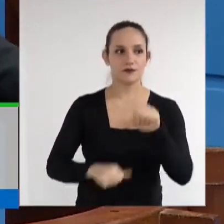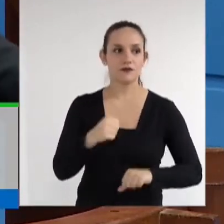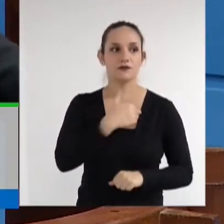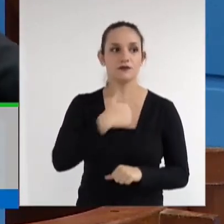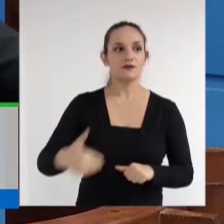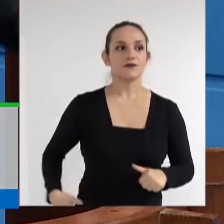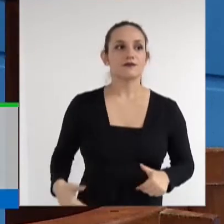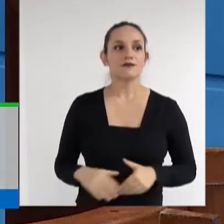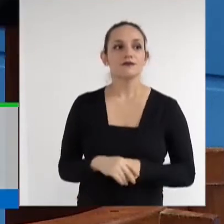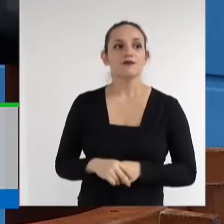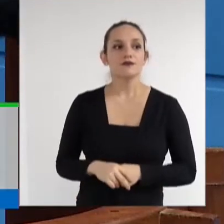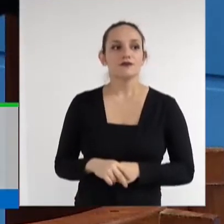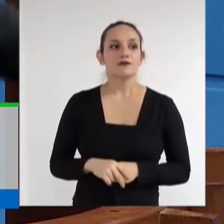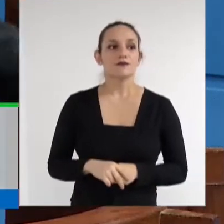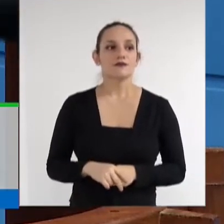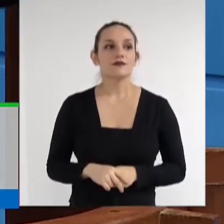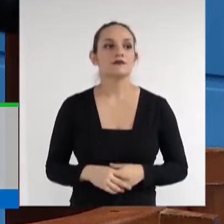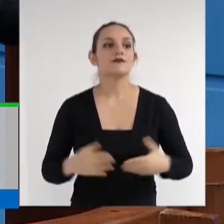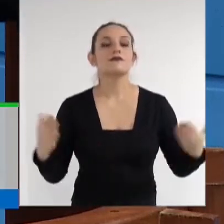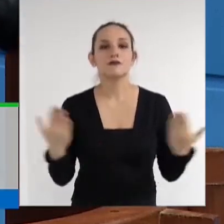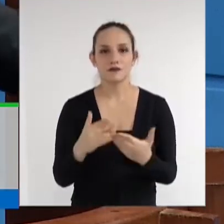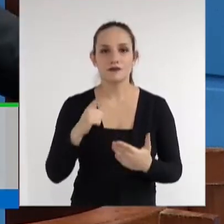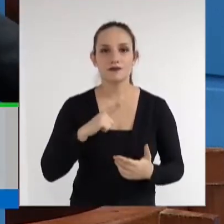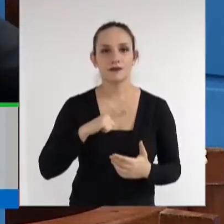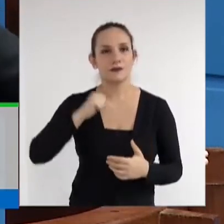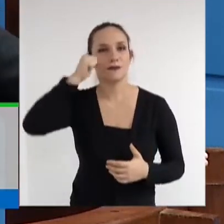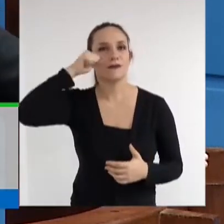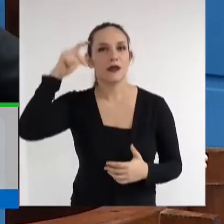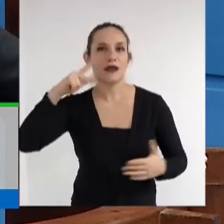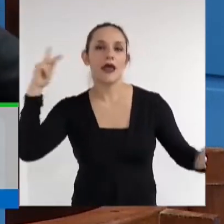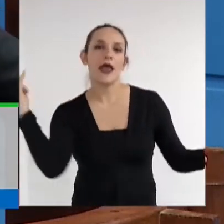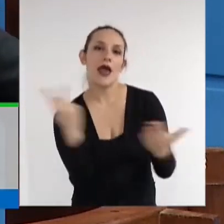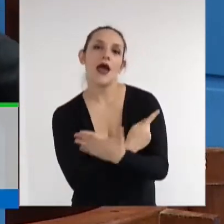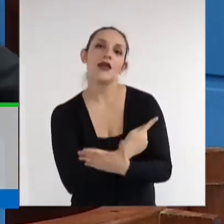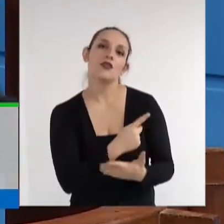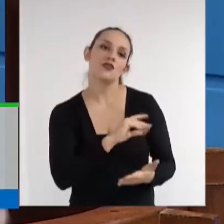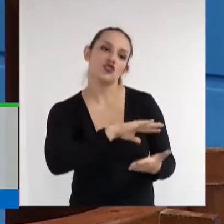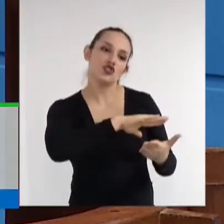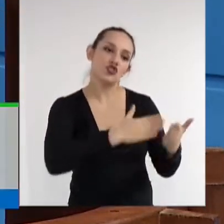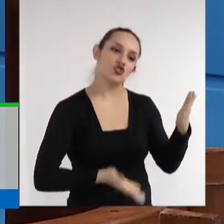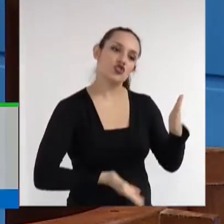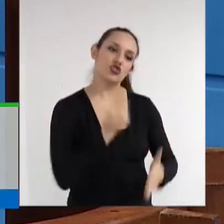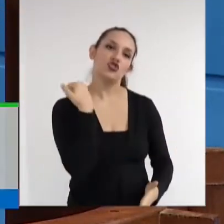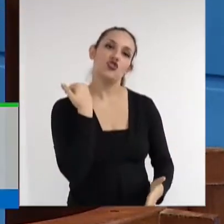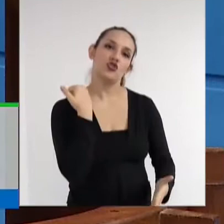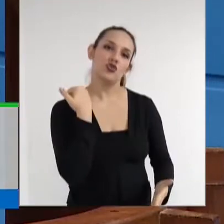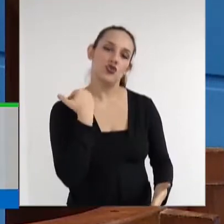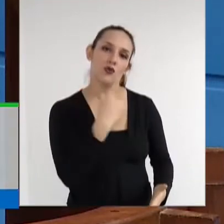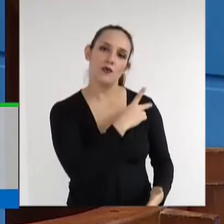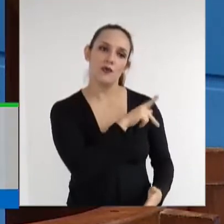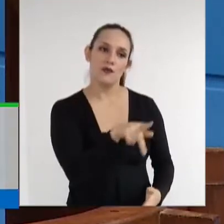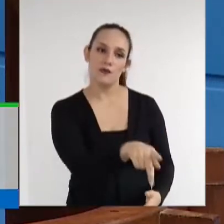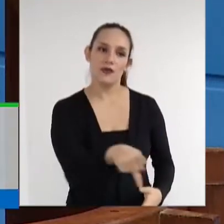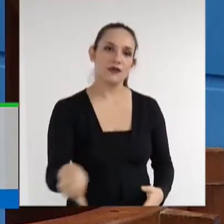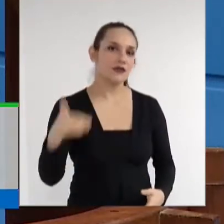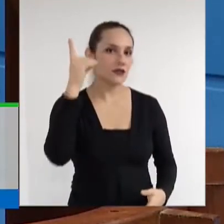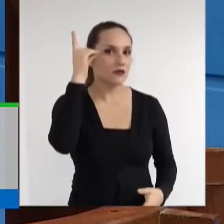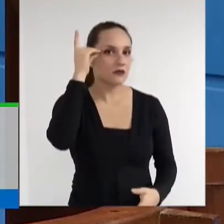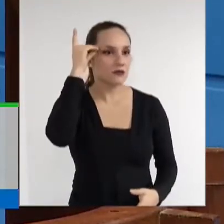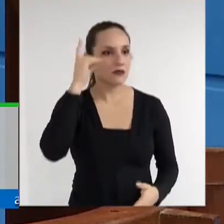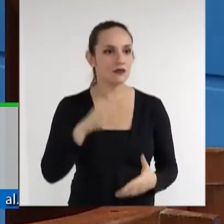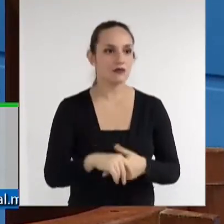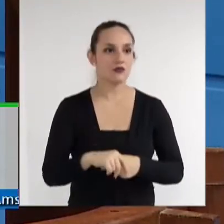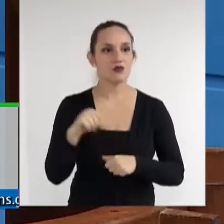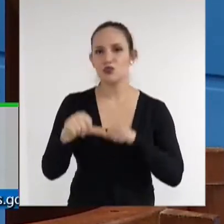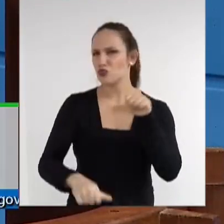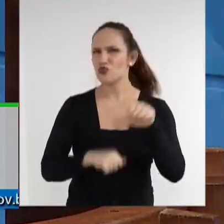governo, depois do golpe que tirou a presidente eleita do poder, nós tivemos uma mudança radical na